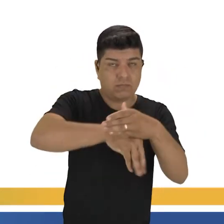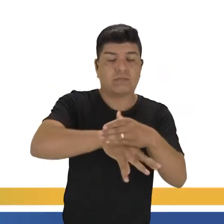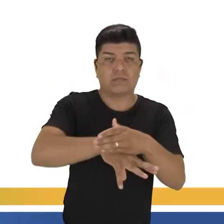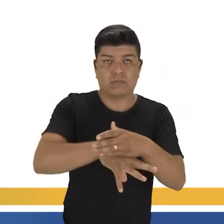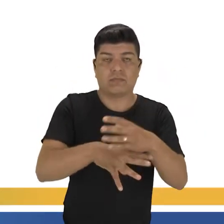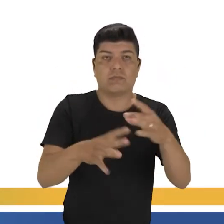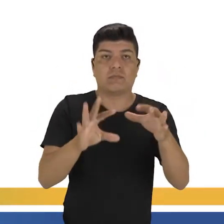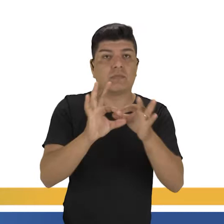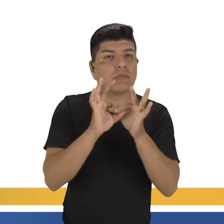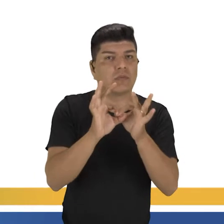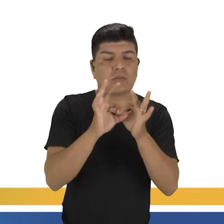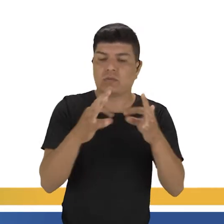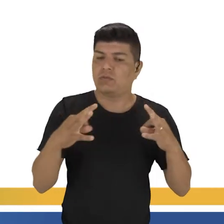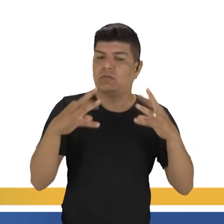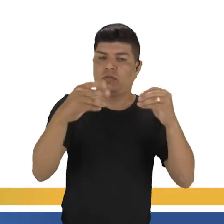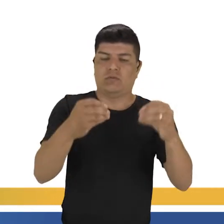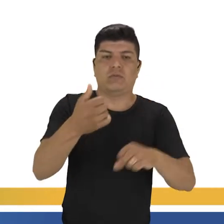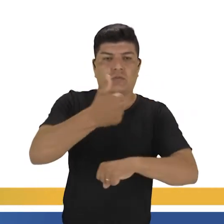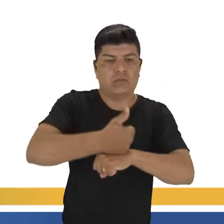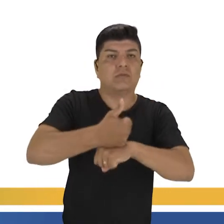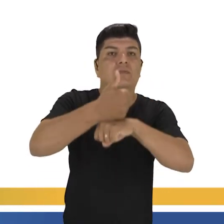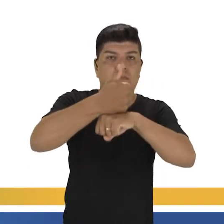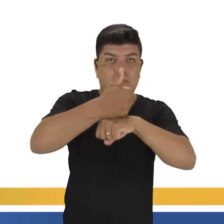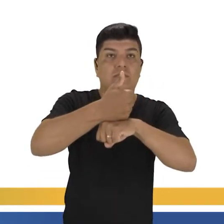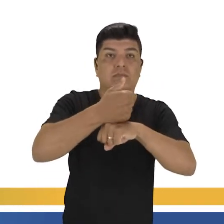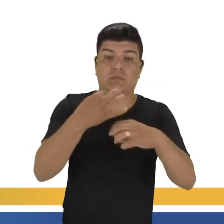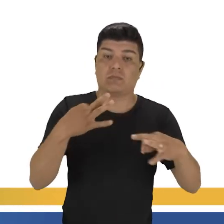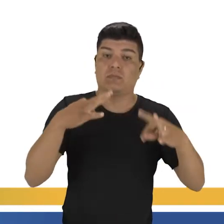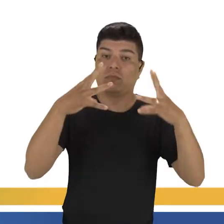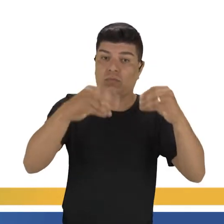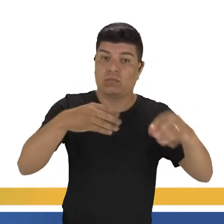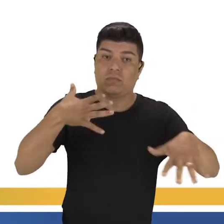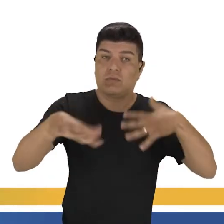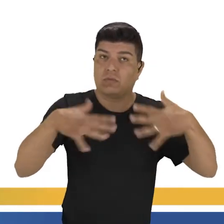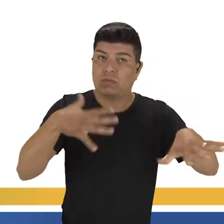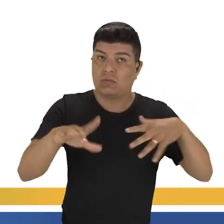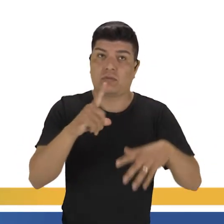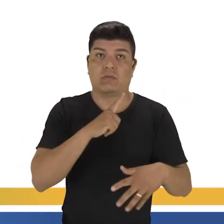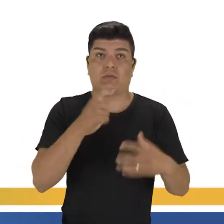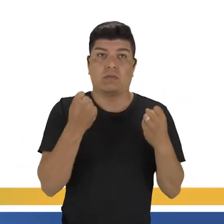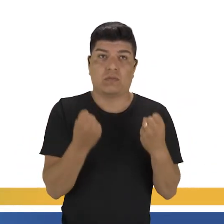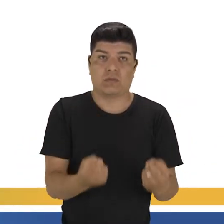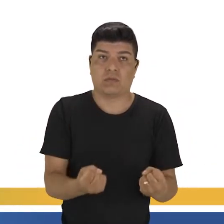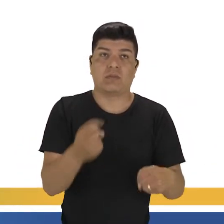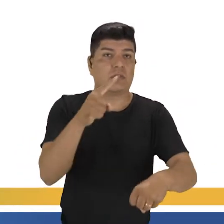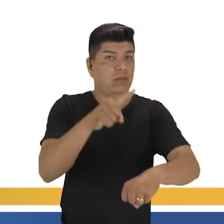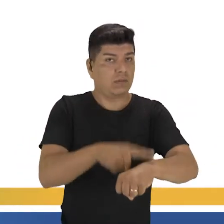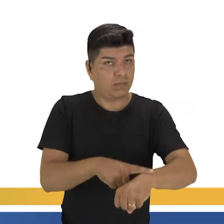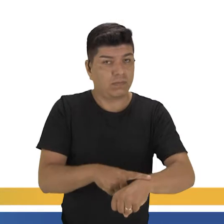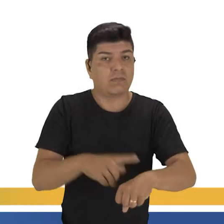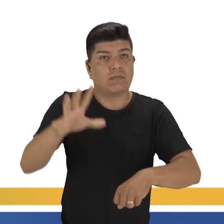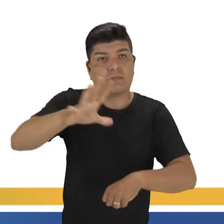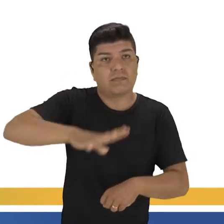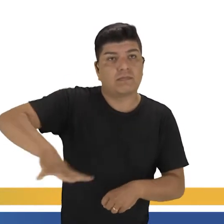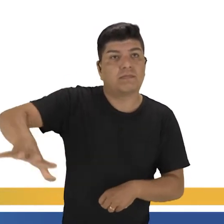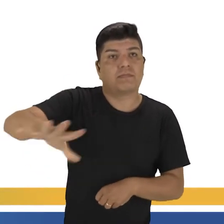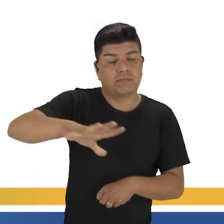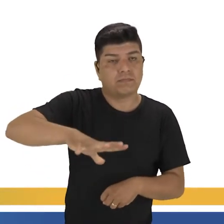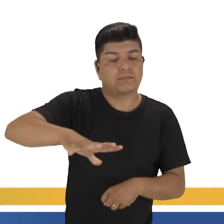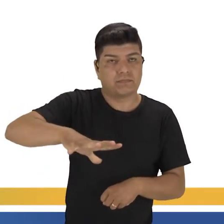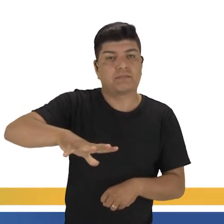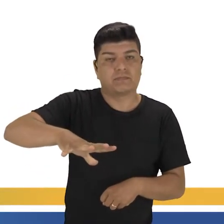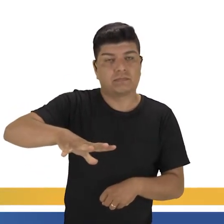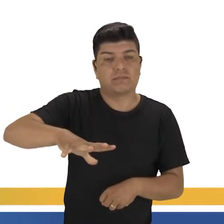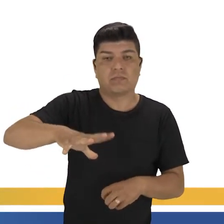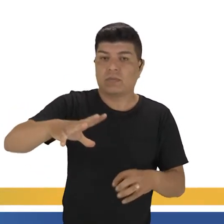É a união de todas as qualidades. Então, todo movimento, ele vai ter peso, ele vai ter tempo e ele vai ter um